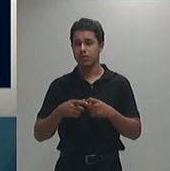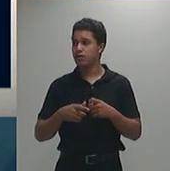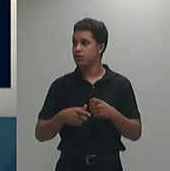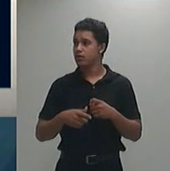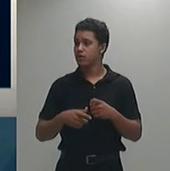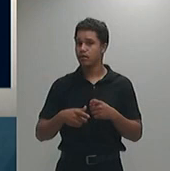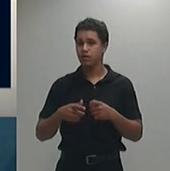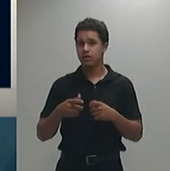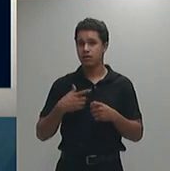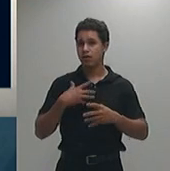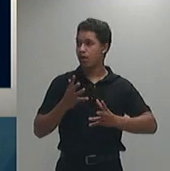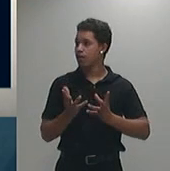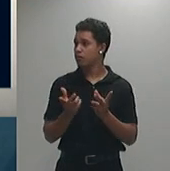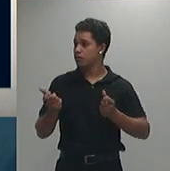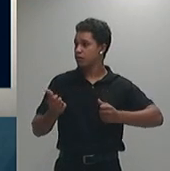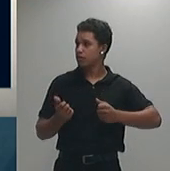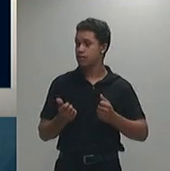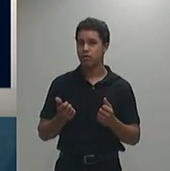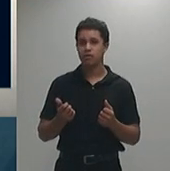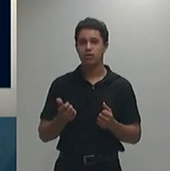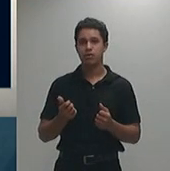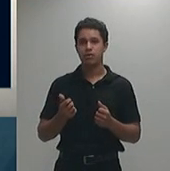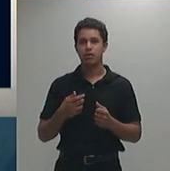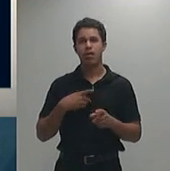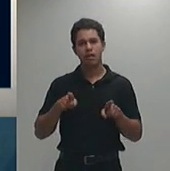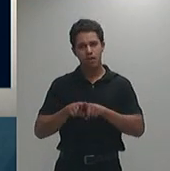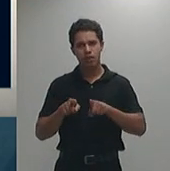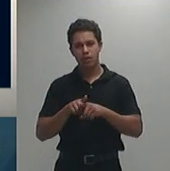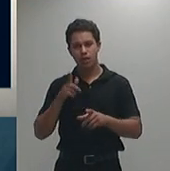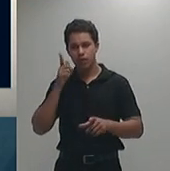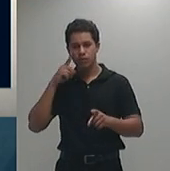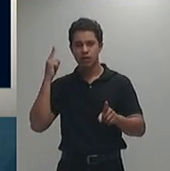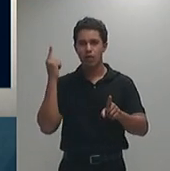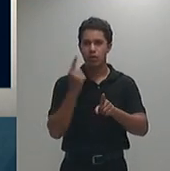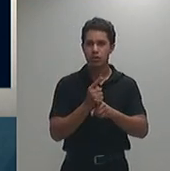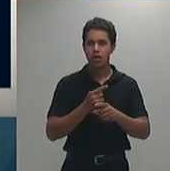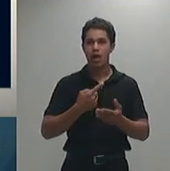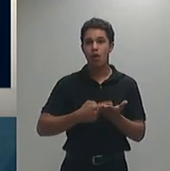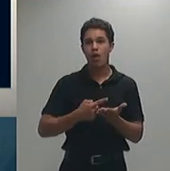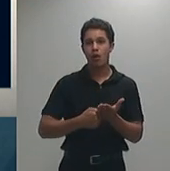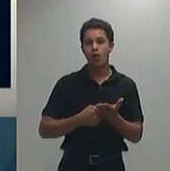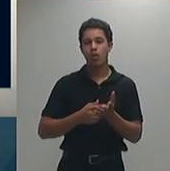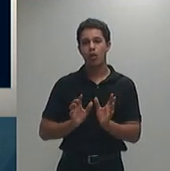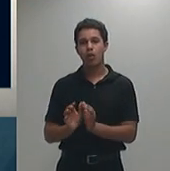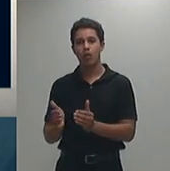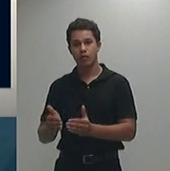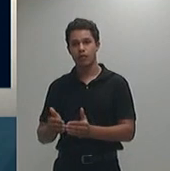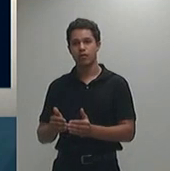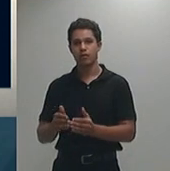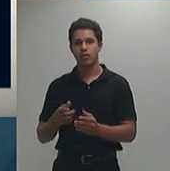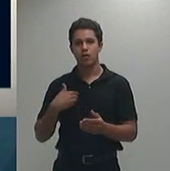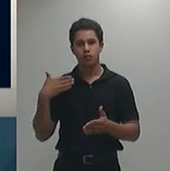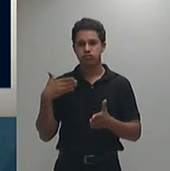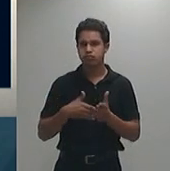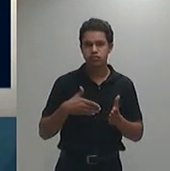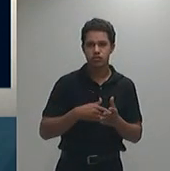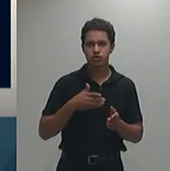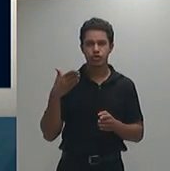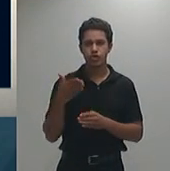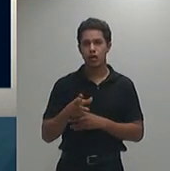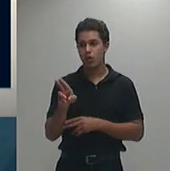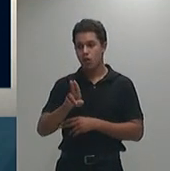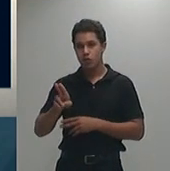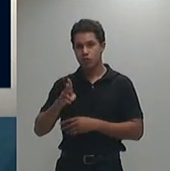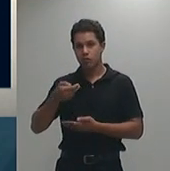de sua comunidade física também alcance dos pactos coletivos com efeito em havendo usuário